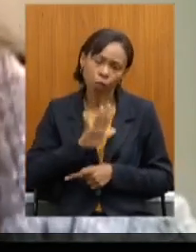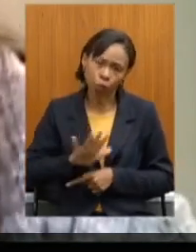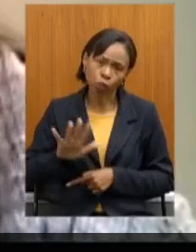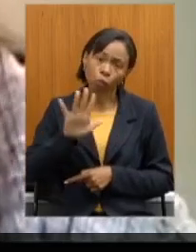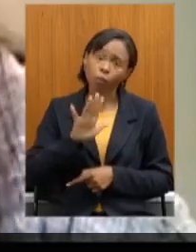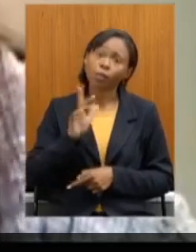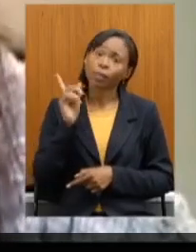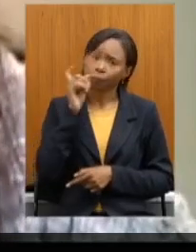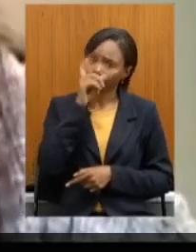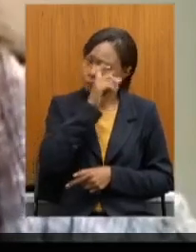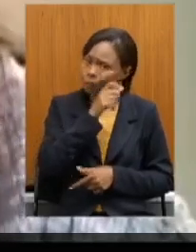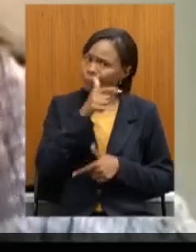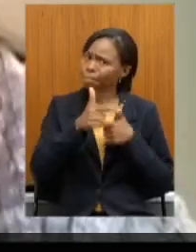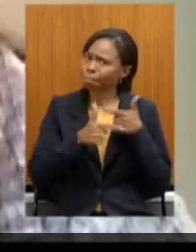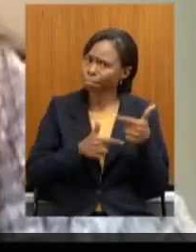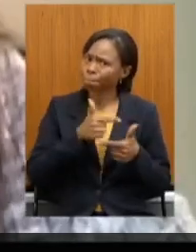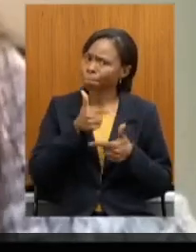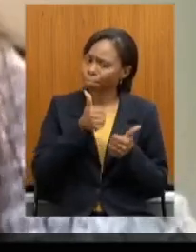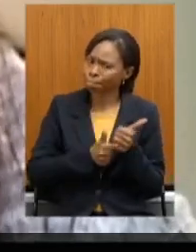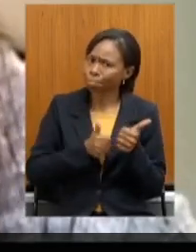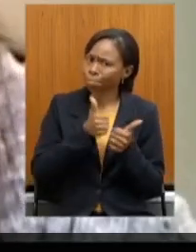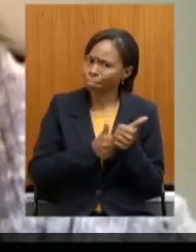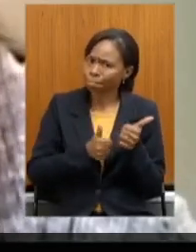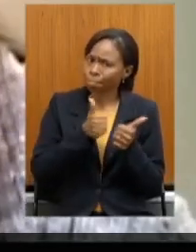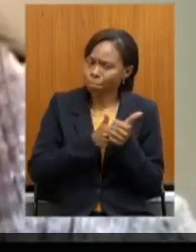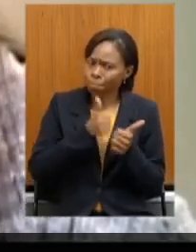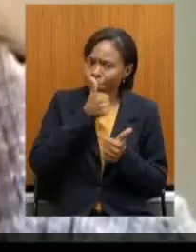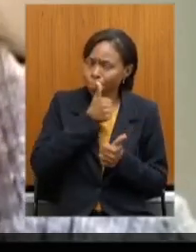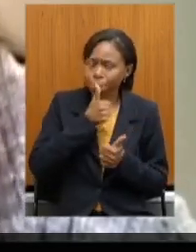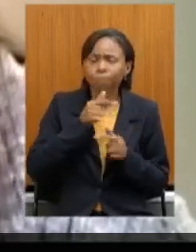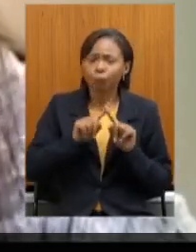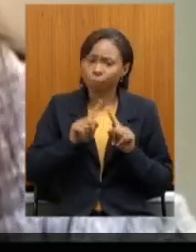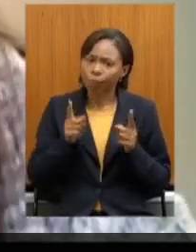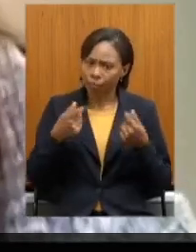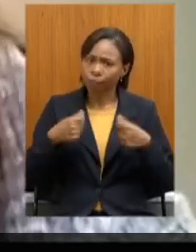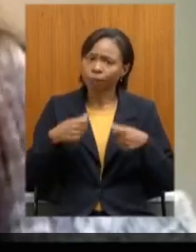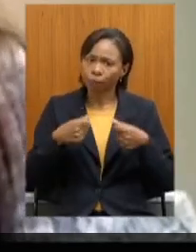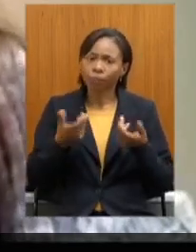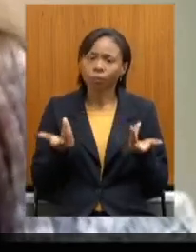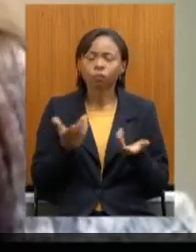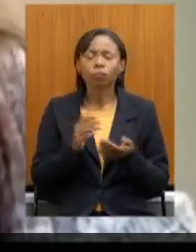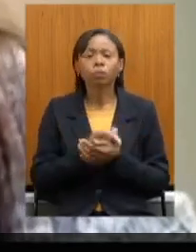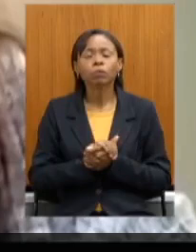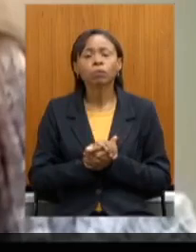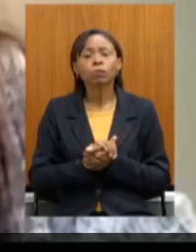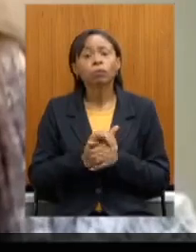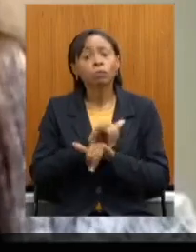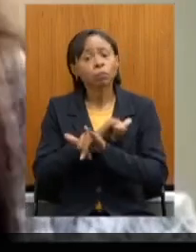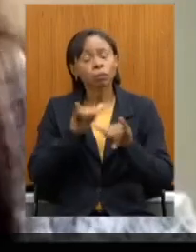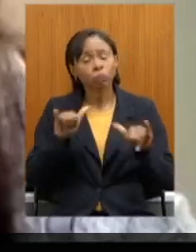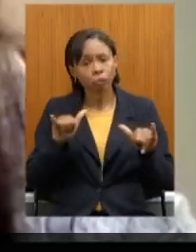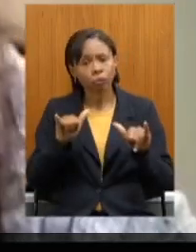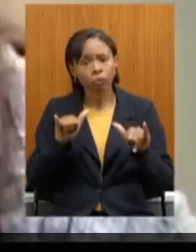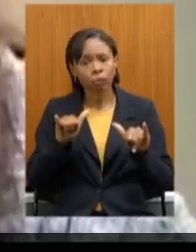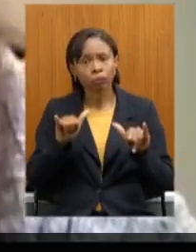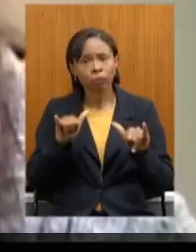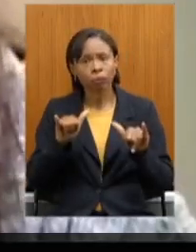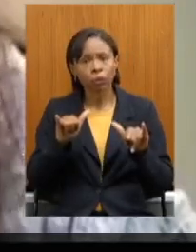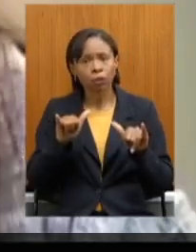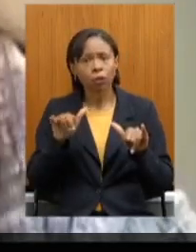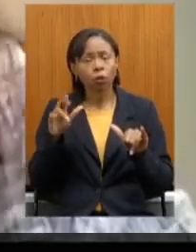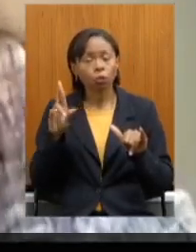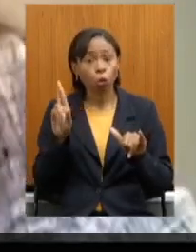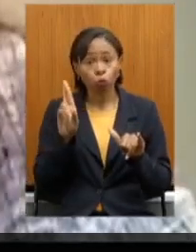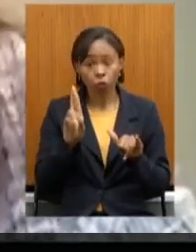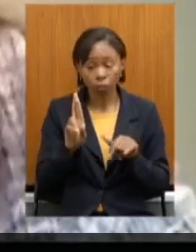temos que fazer, né? E é isso que a gente está buscando nesse momento. E eu queria dizer para todos os representantes, né?